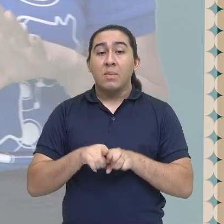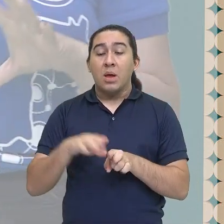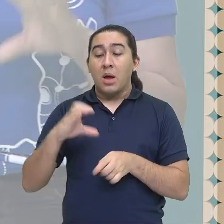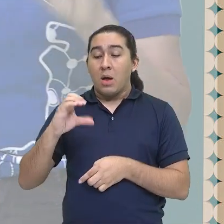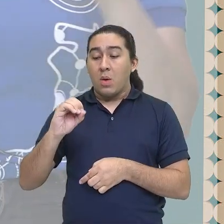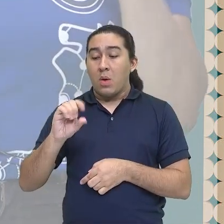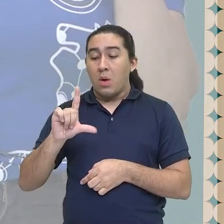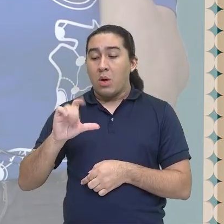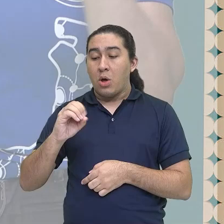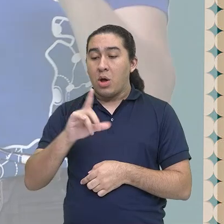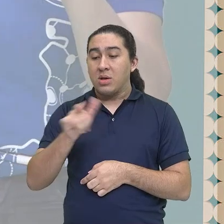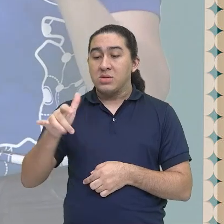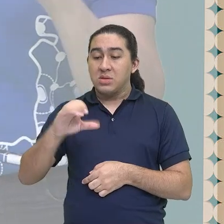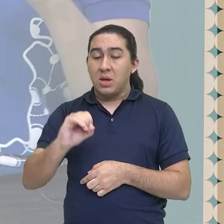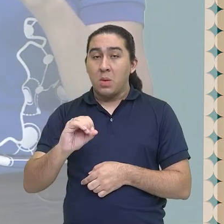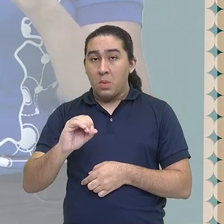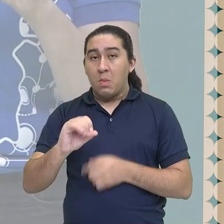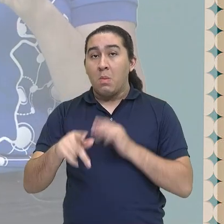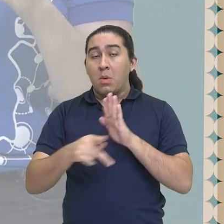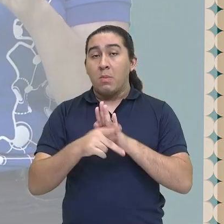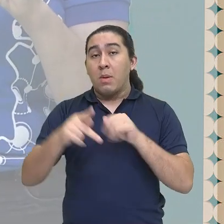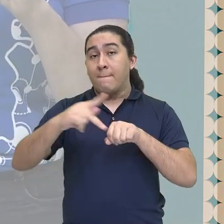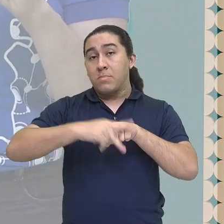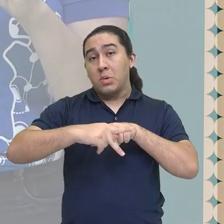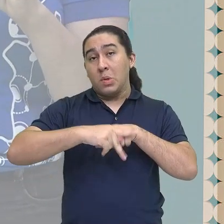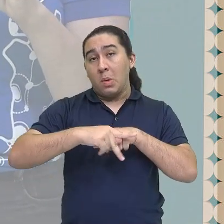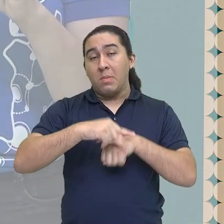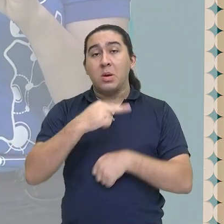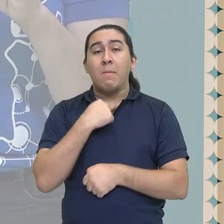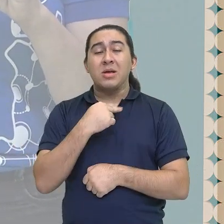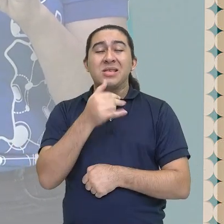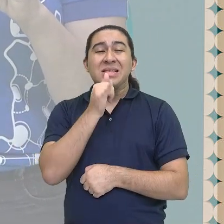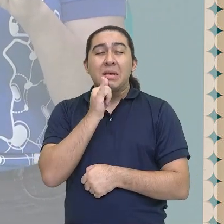pronominal, eu não posso dizer assim,